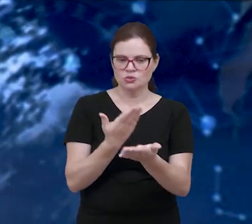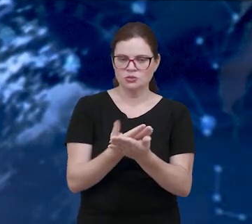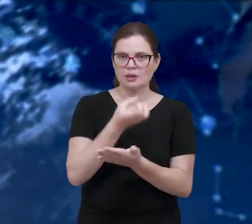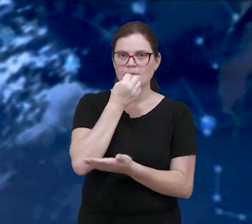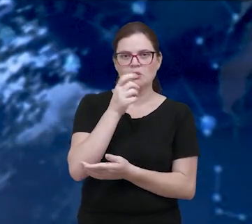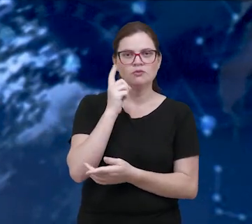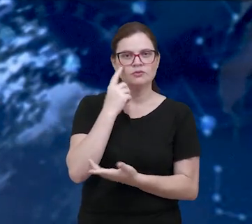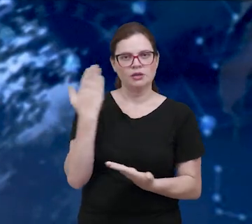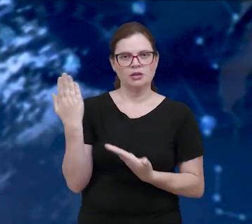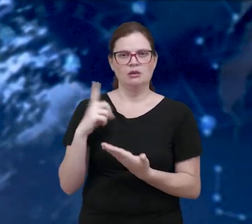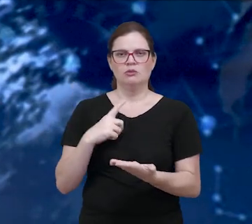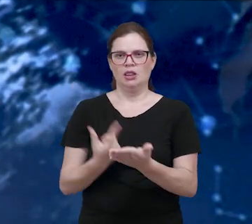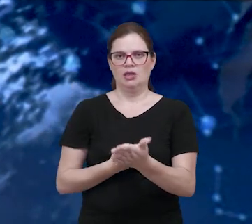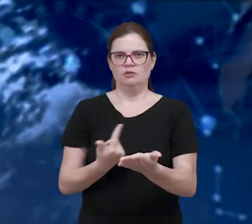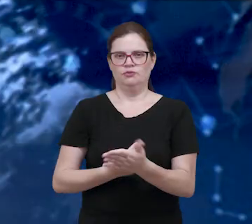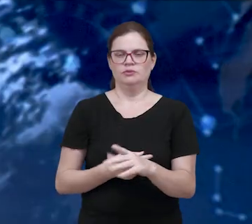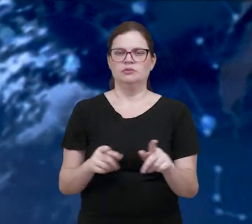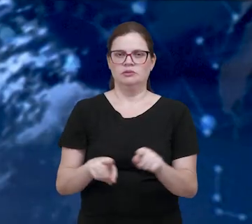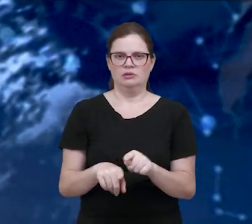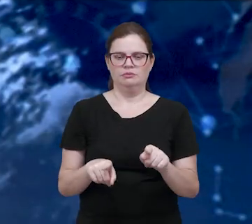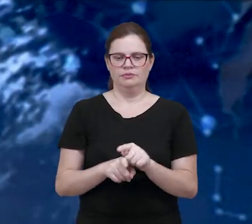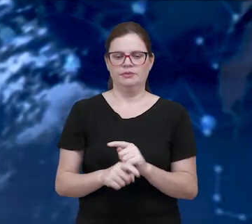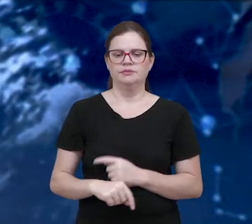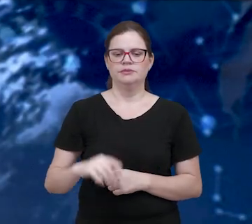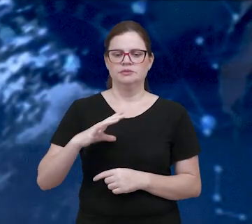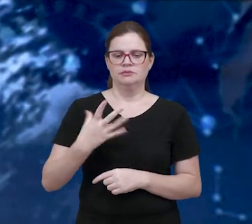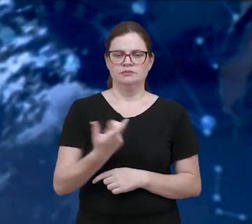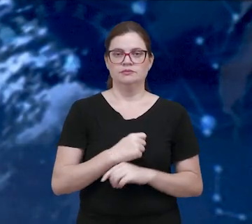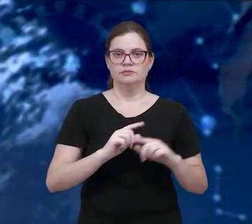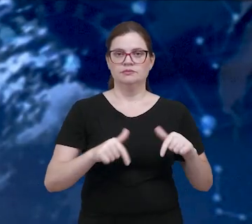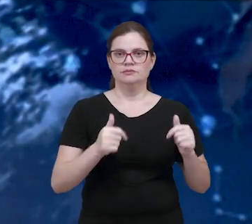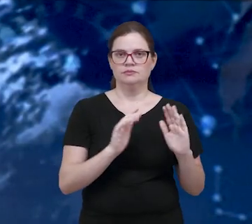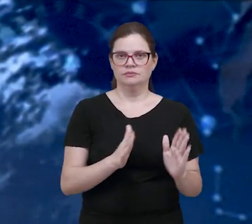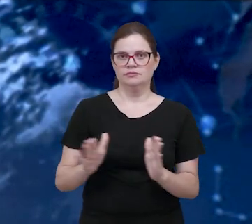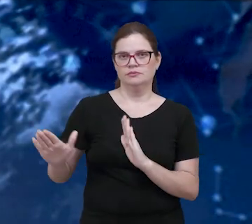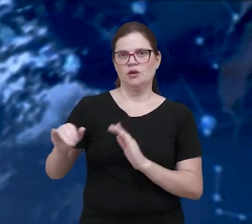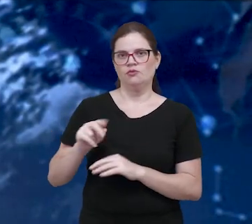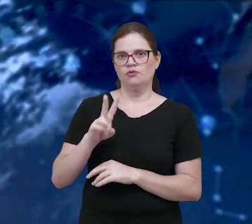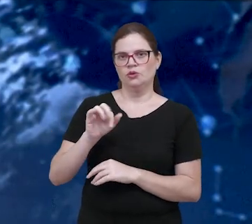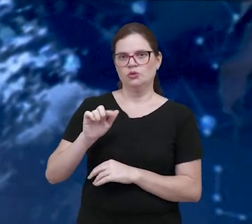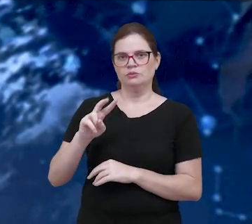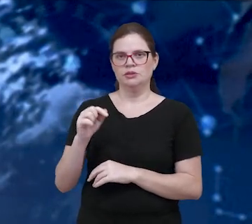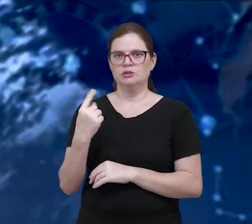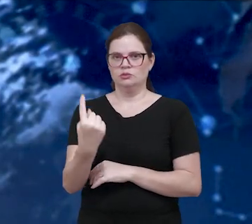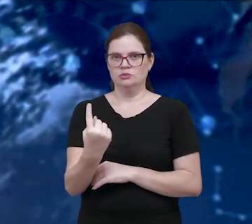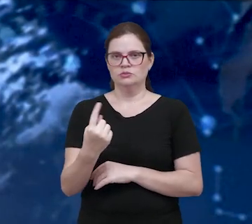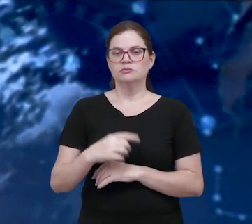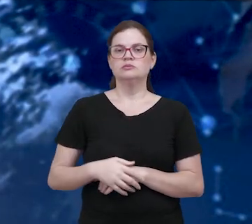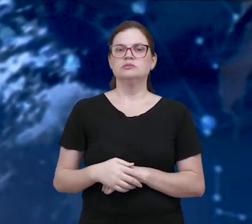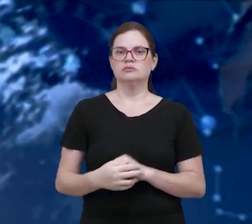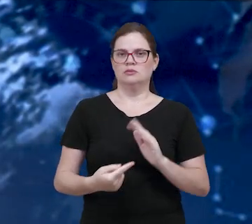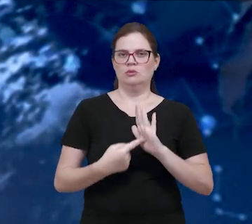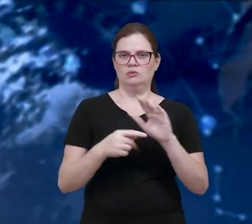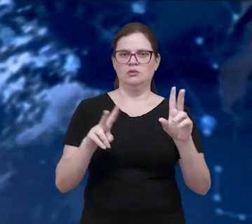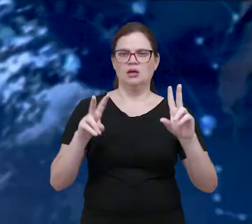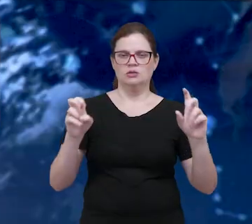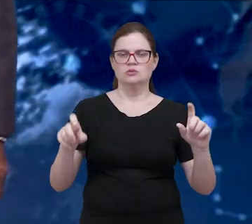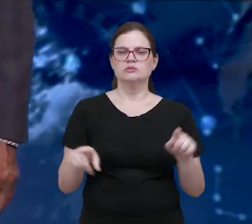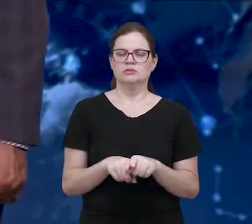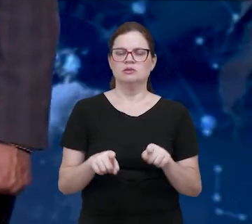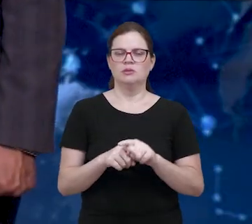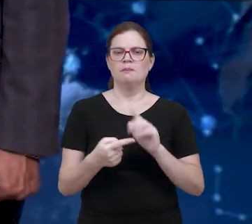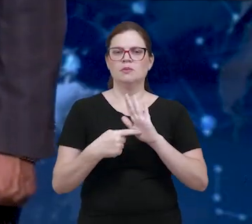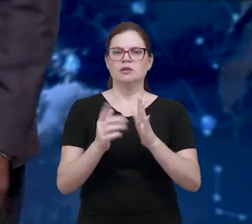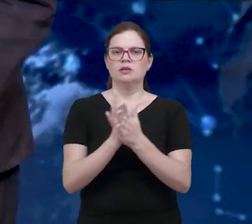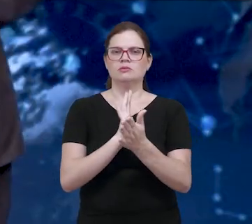também, tem aqui o livro Salvação, Ato e Processo, volume 1, ele vai estar falando sobre esse assunto, também dando alguns